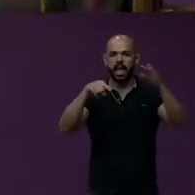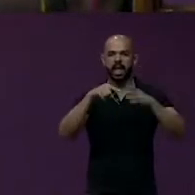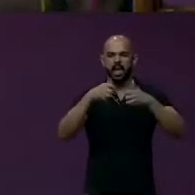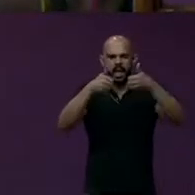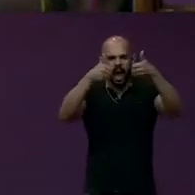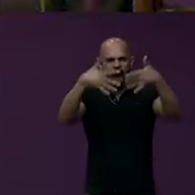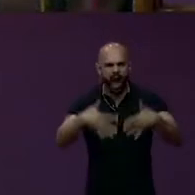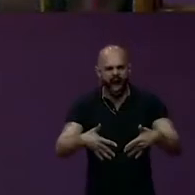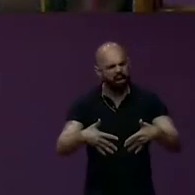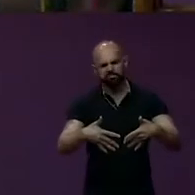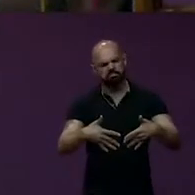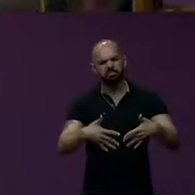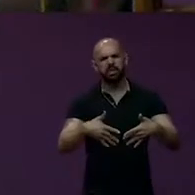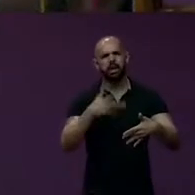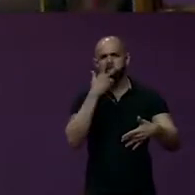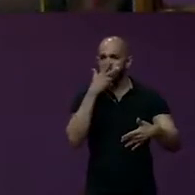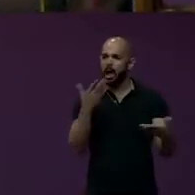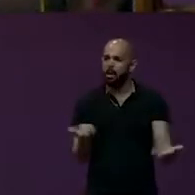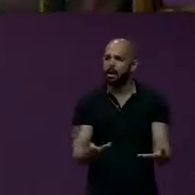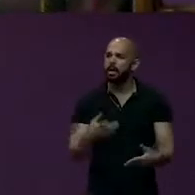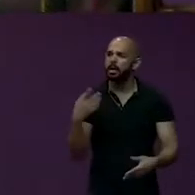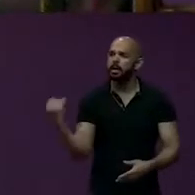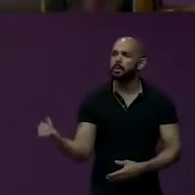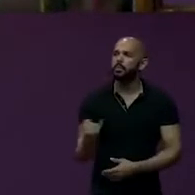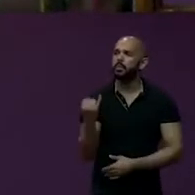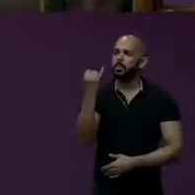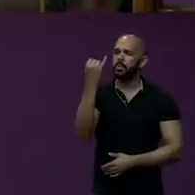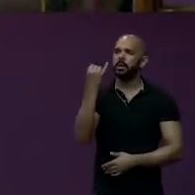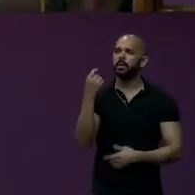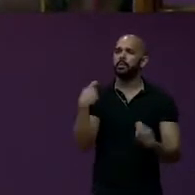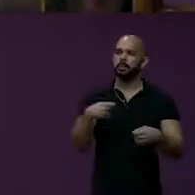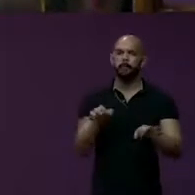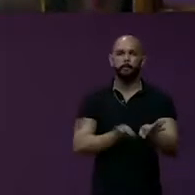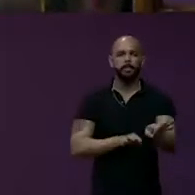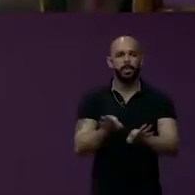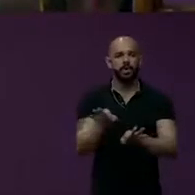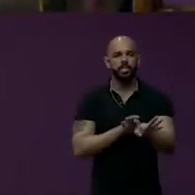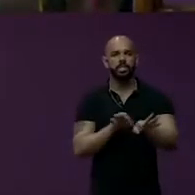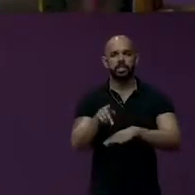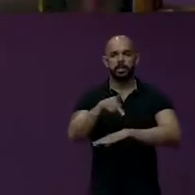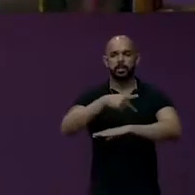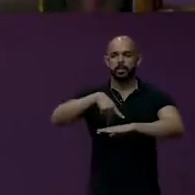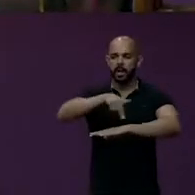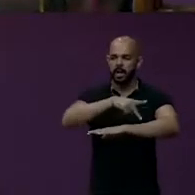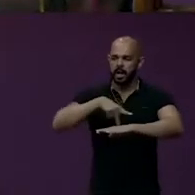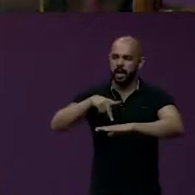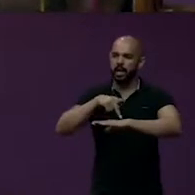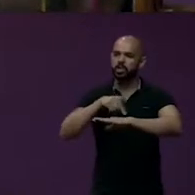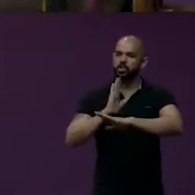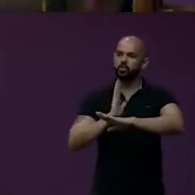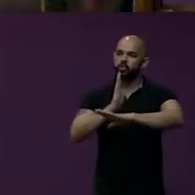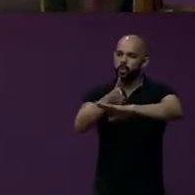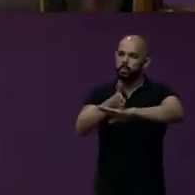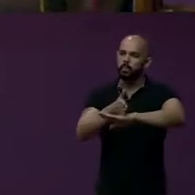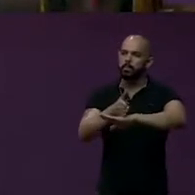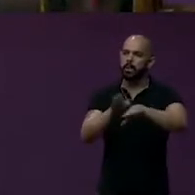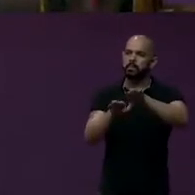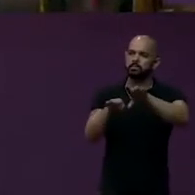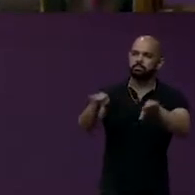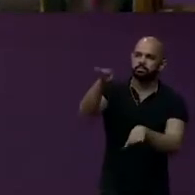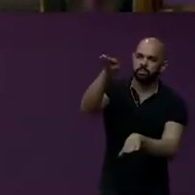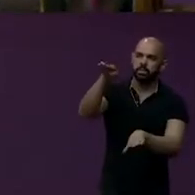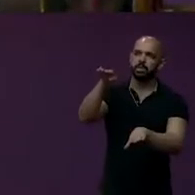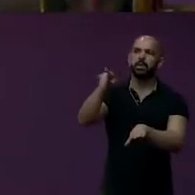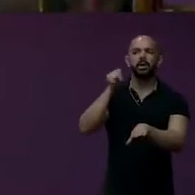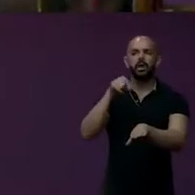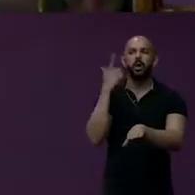gasto no momento em que é fundamental que se tenha um projeto de país que supere, né, iniquidades e